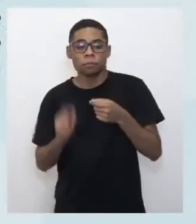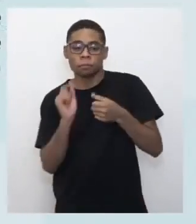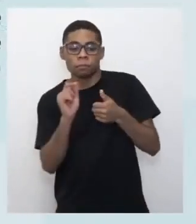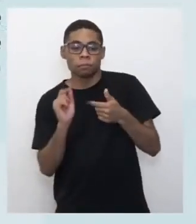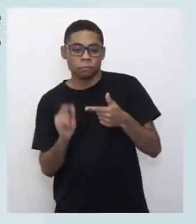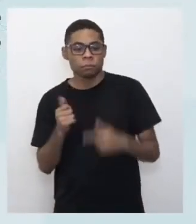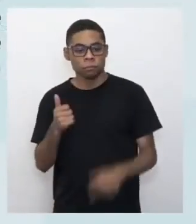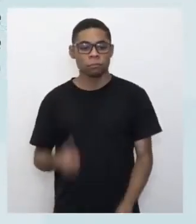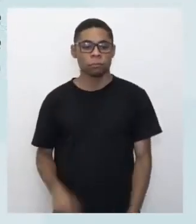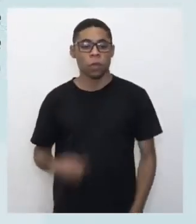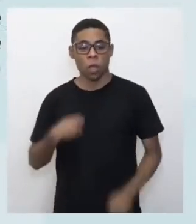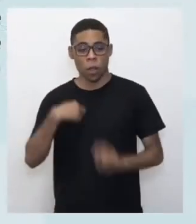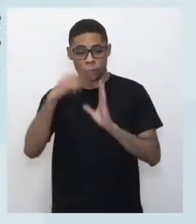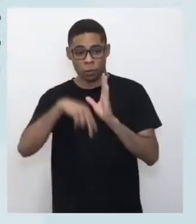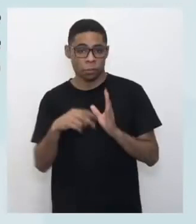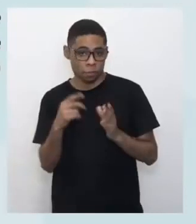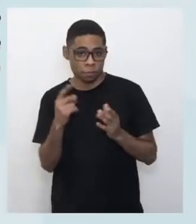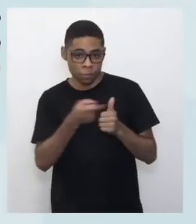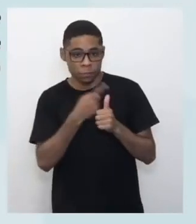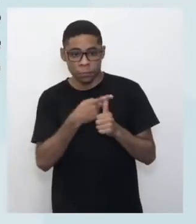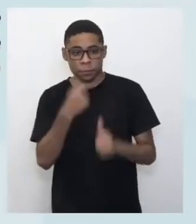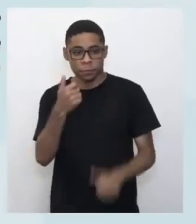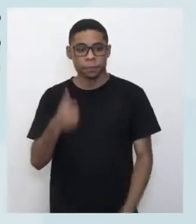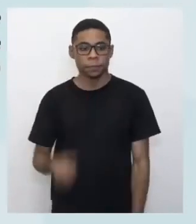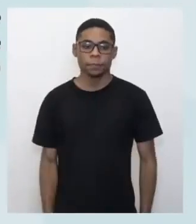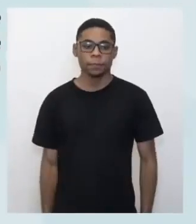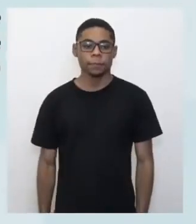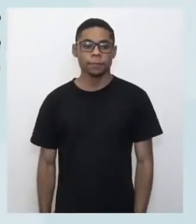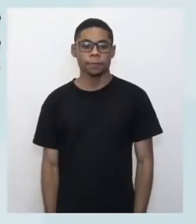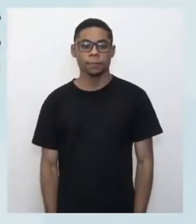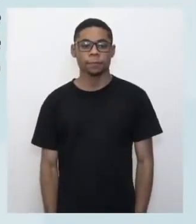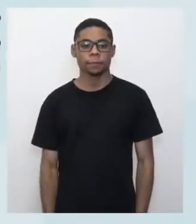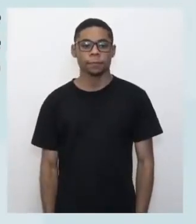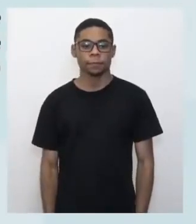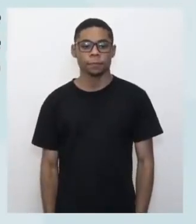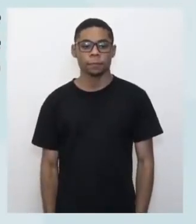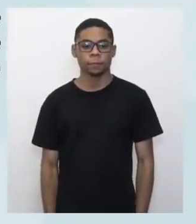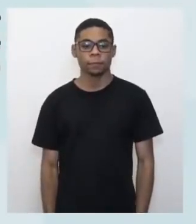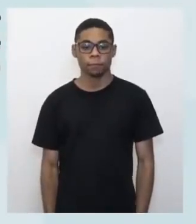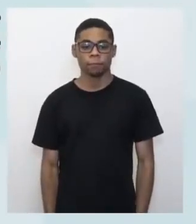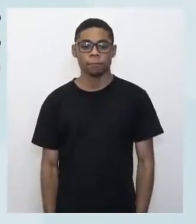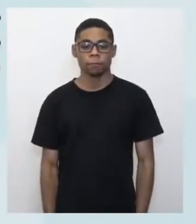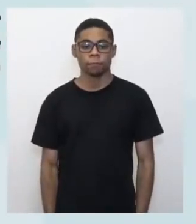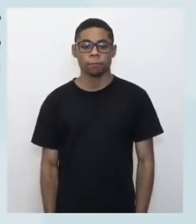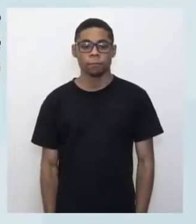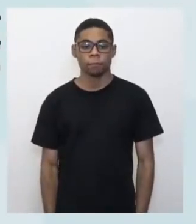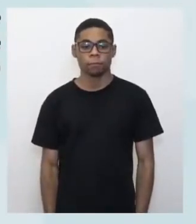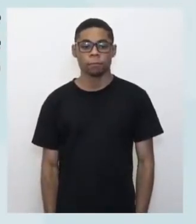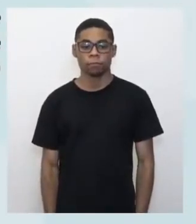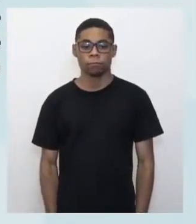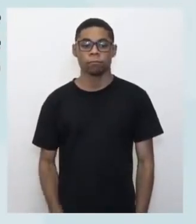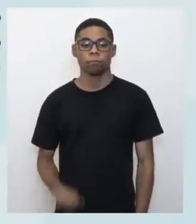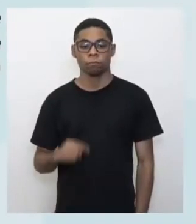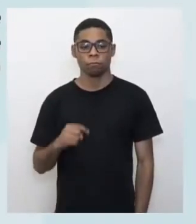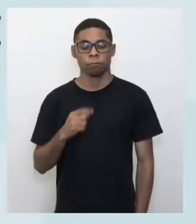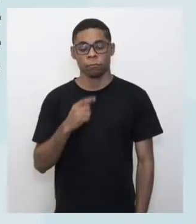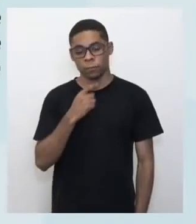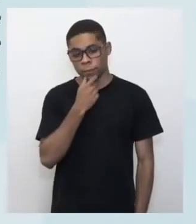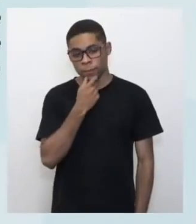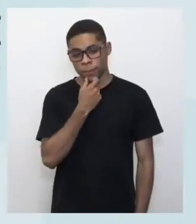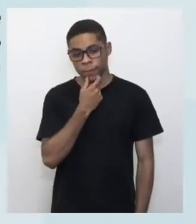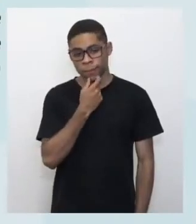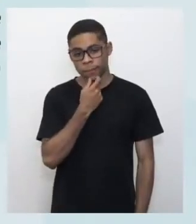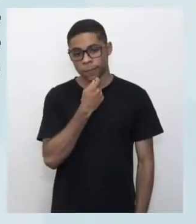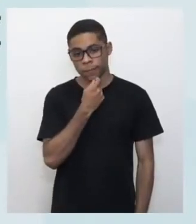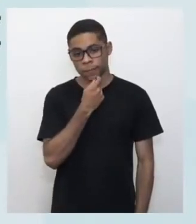alternativas. Eu vou ler aqui para vocês e é só você circular a correta, ok? After reading the joke, circle